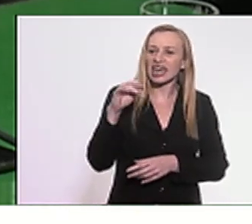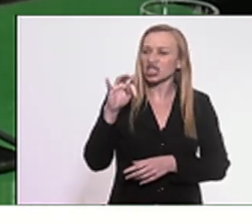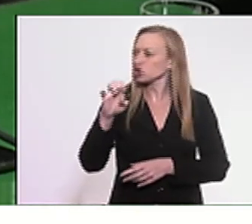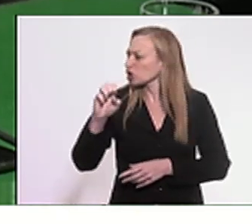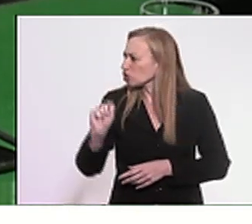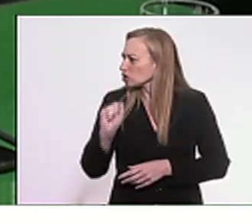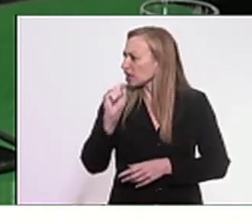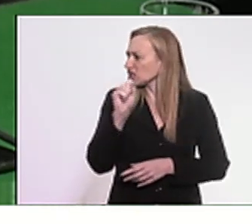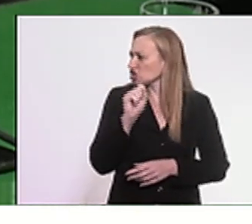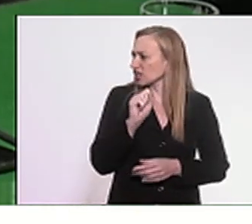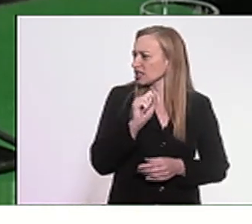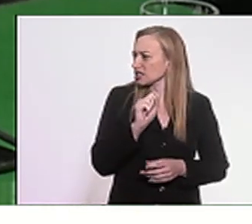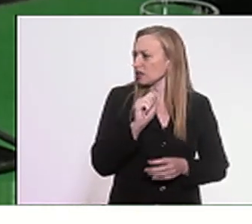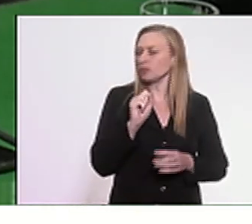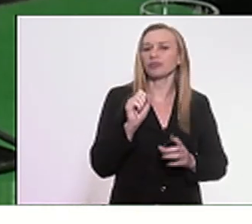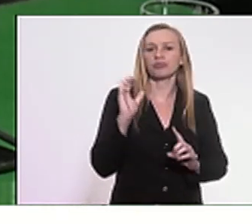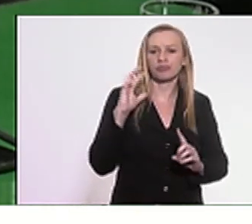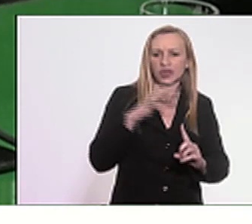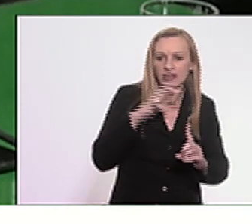As questões dos bicos,